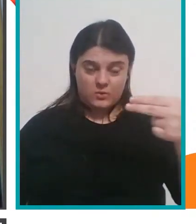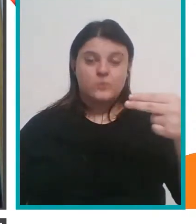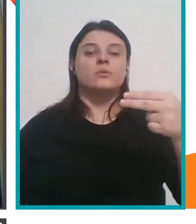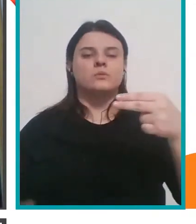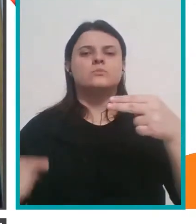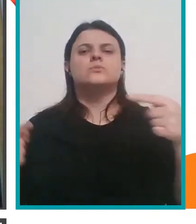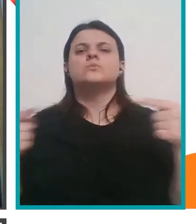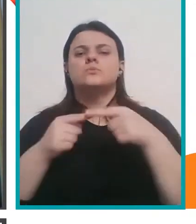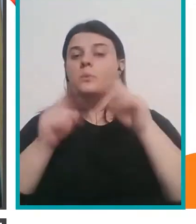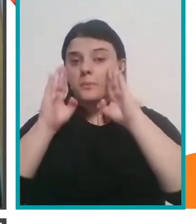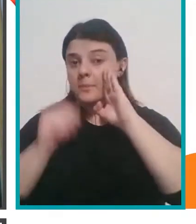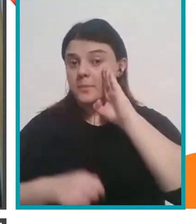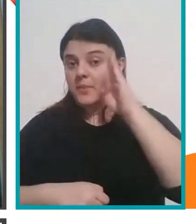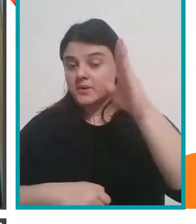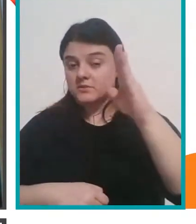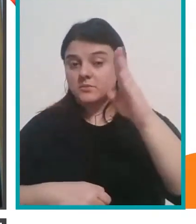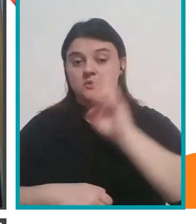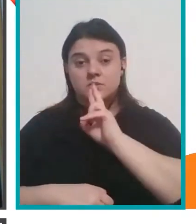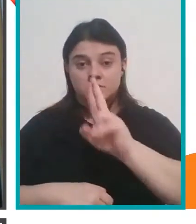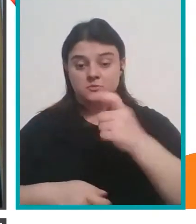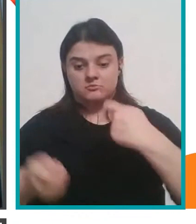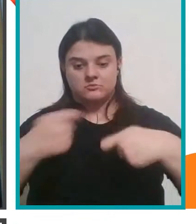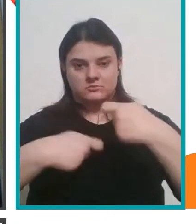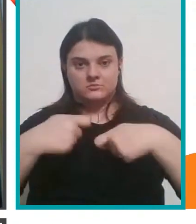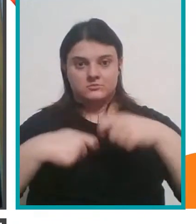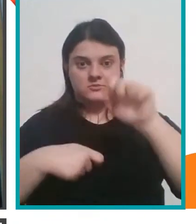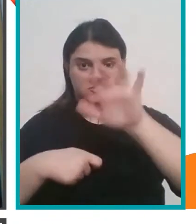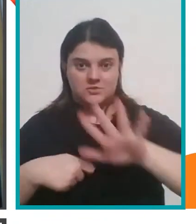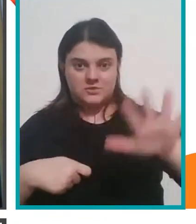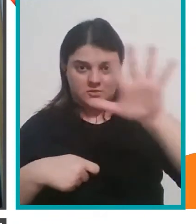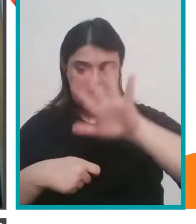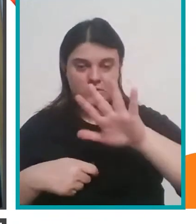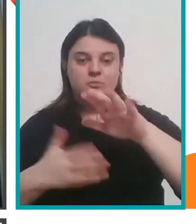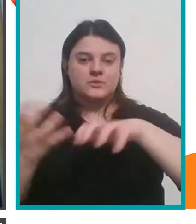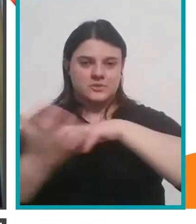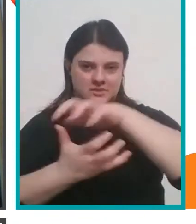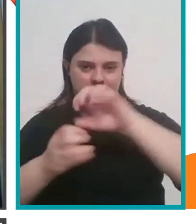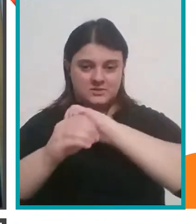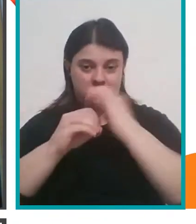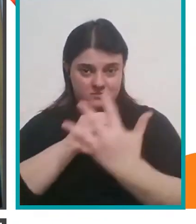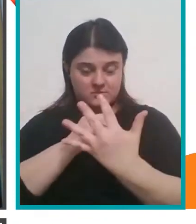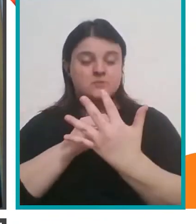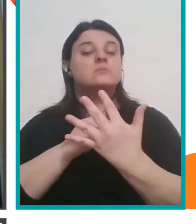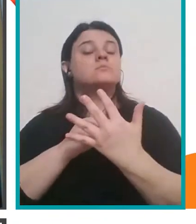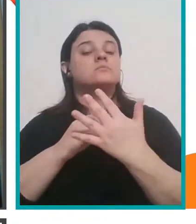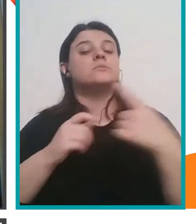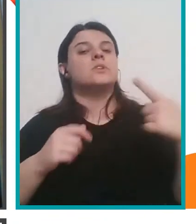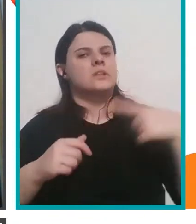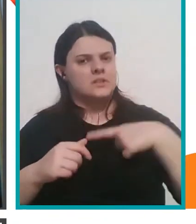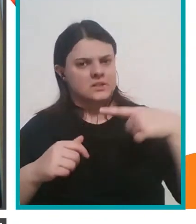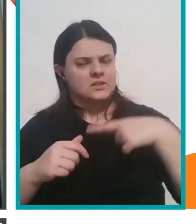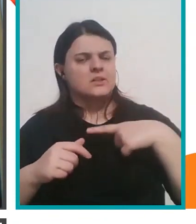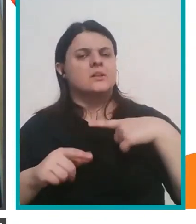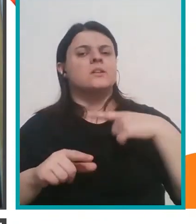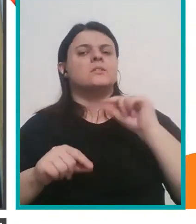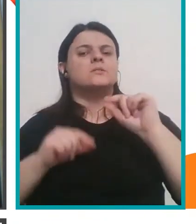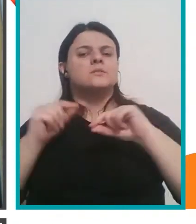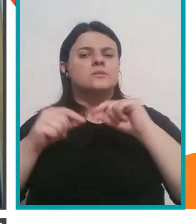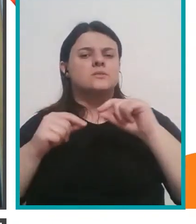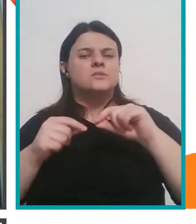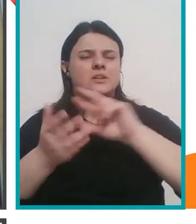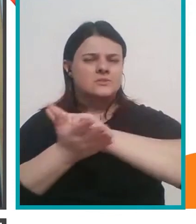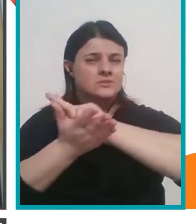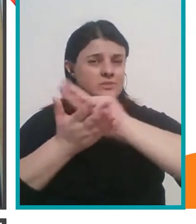elemento central da resposta econômica da União Europeia à crise do coronavírus, tem um grande pacote